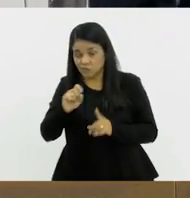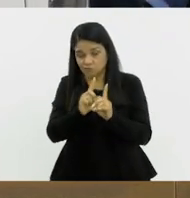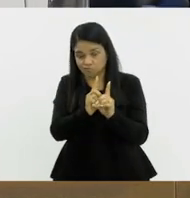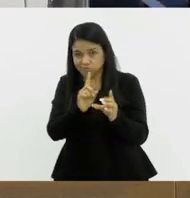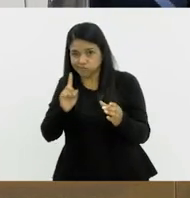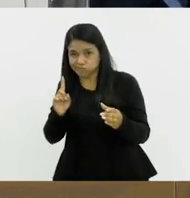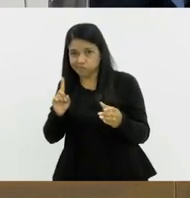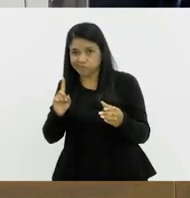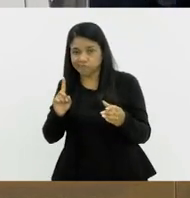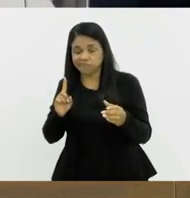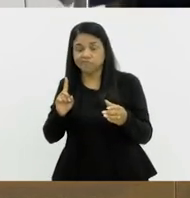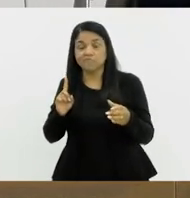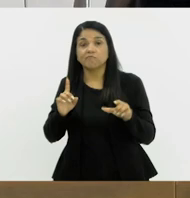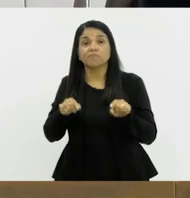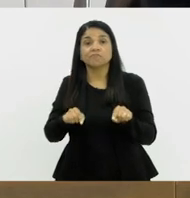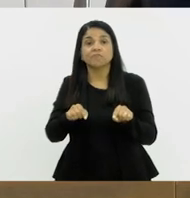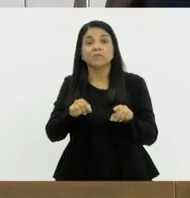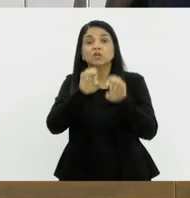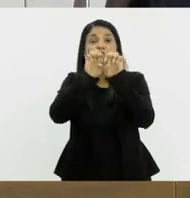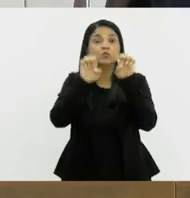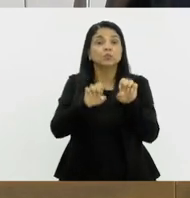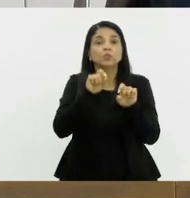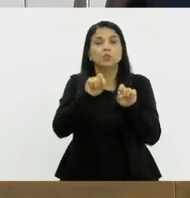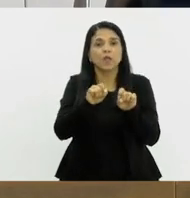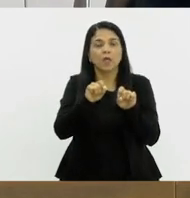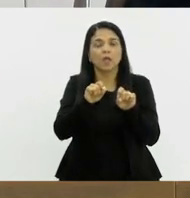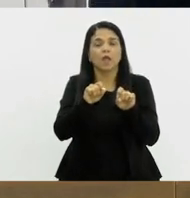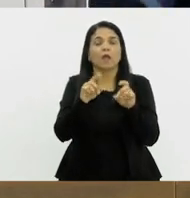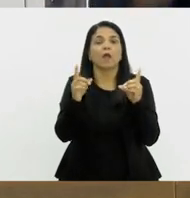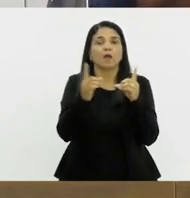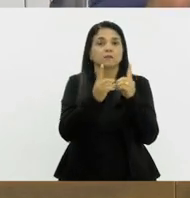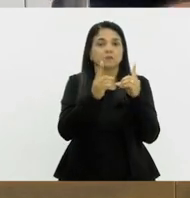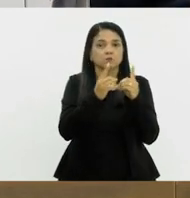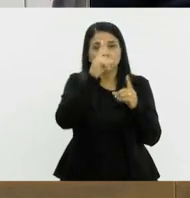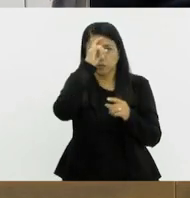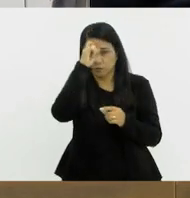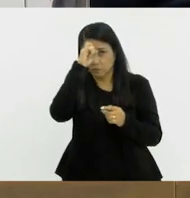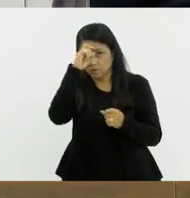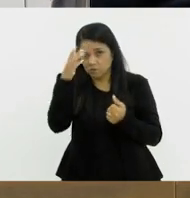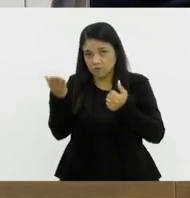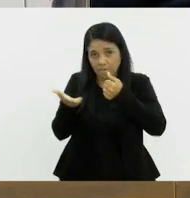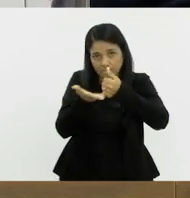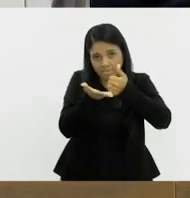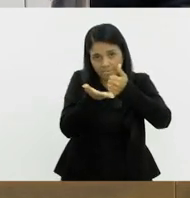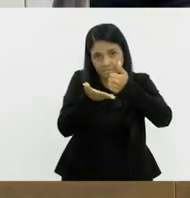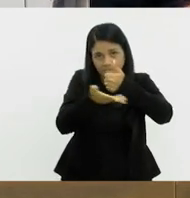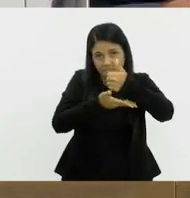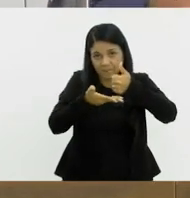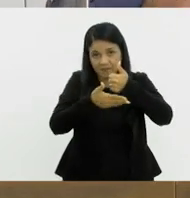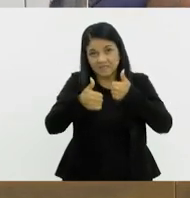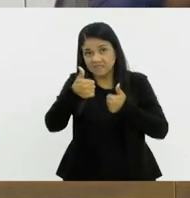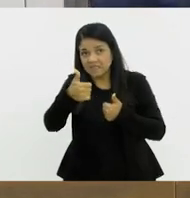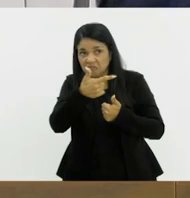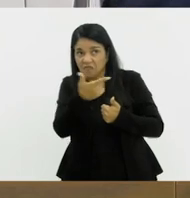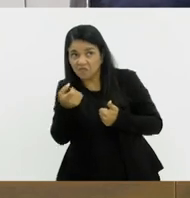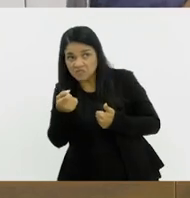estrutura de atendimento hospitalar, de internação de baixa complexidade? Se não são os 120, 130 que tem, se não